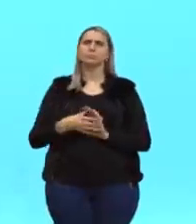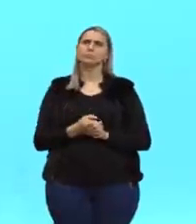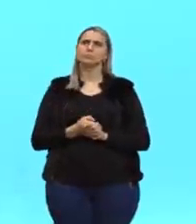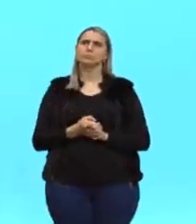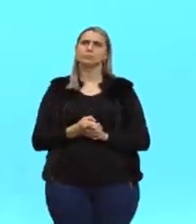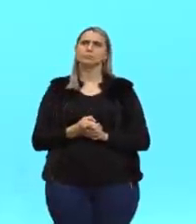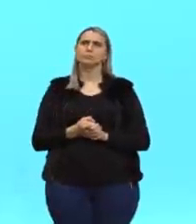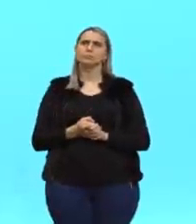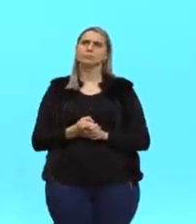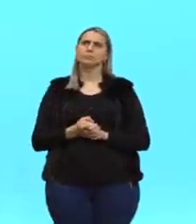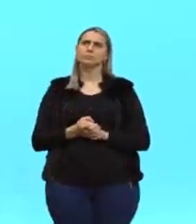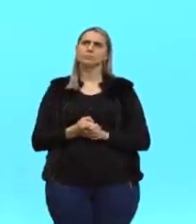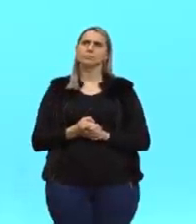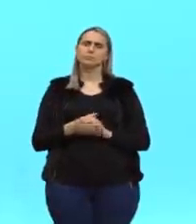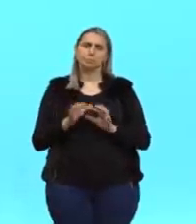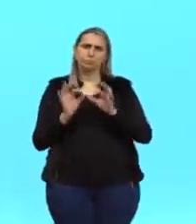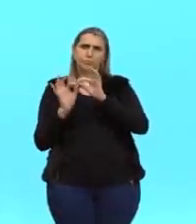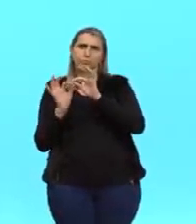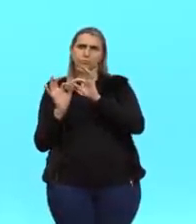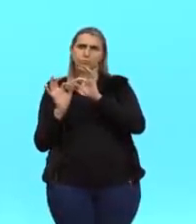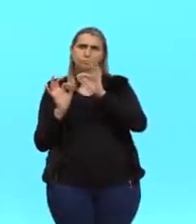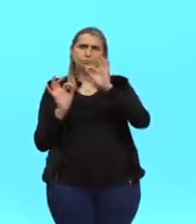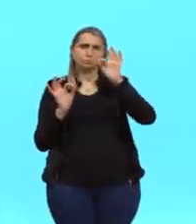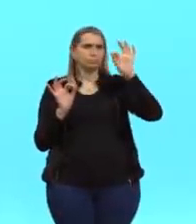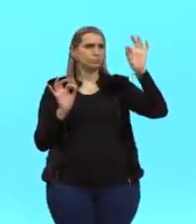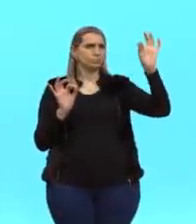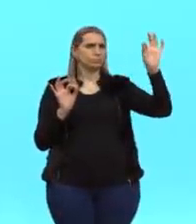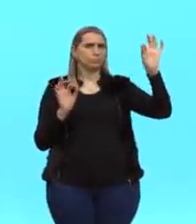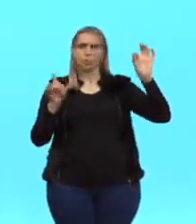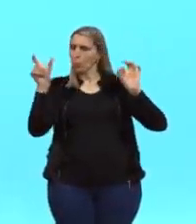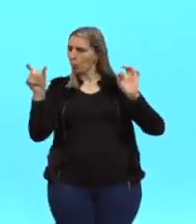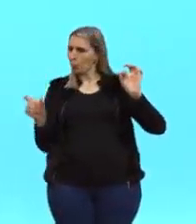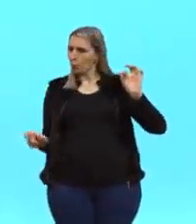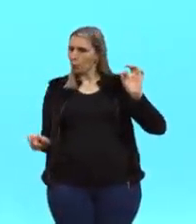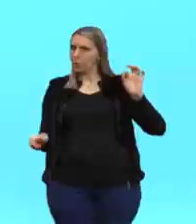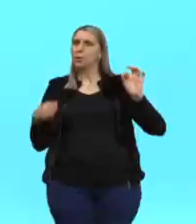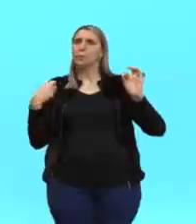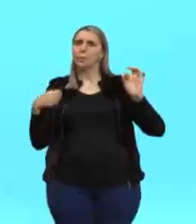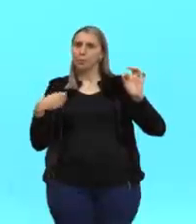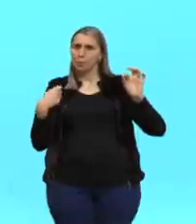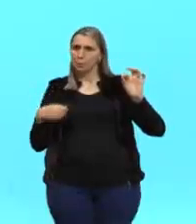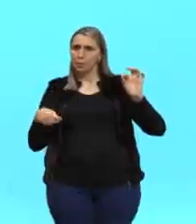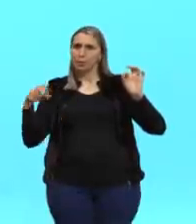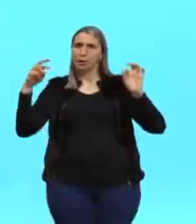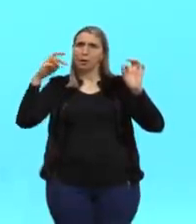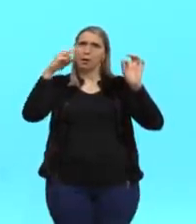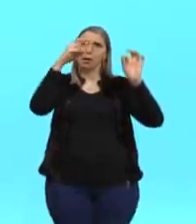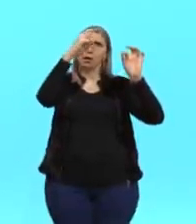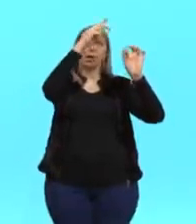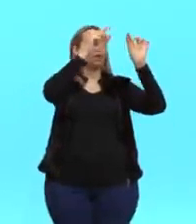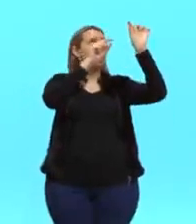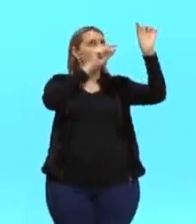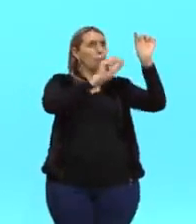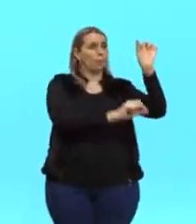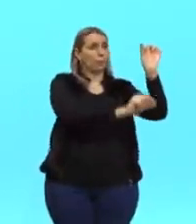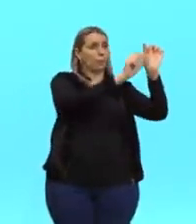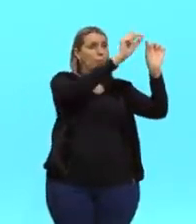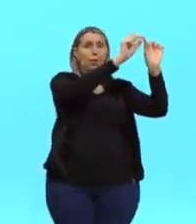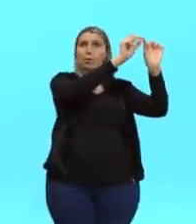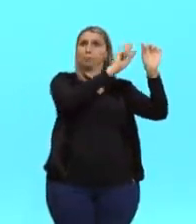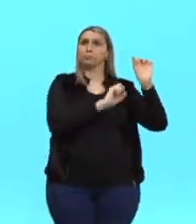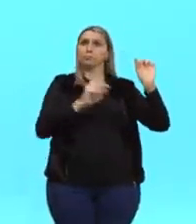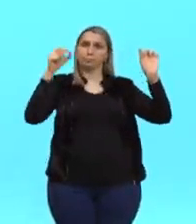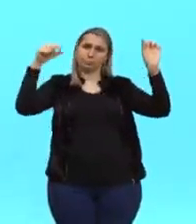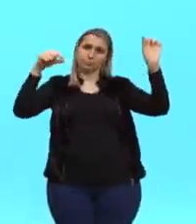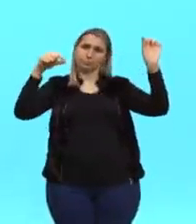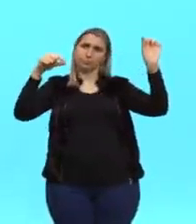a distância em metros que o paciente ainda deve caminhar para atingir o ponto mais alto da rampa? Então, ele